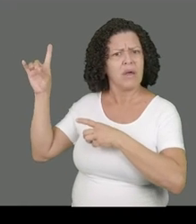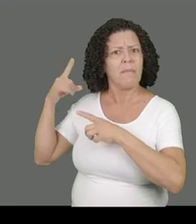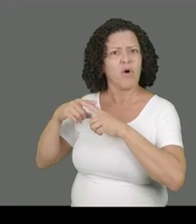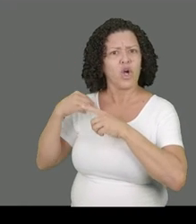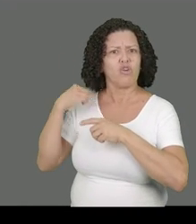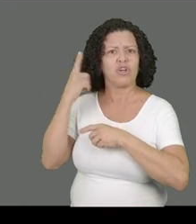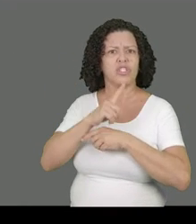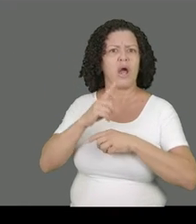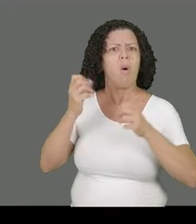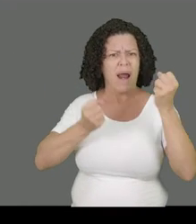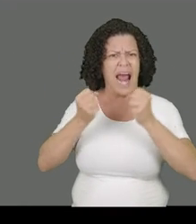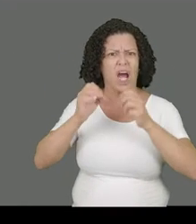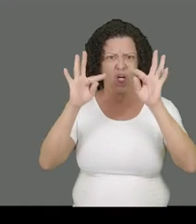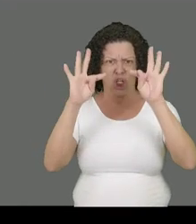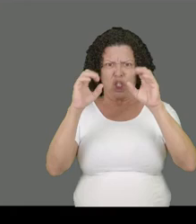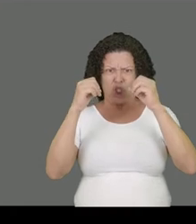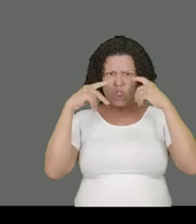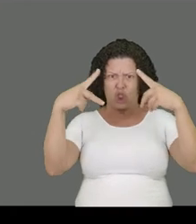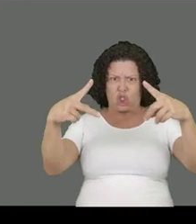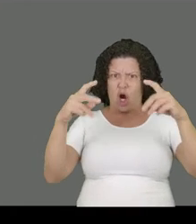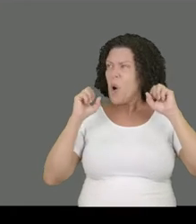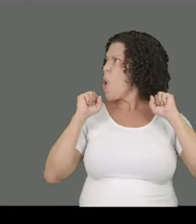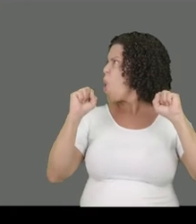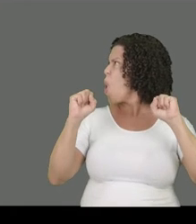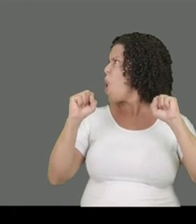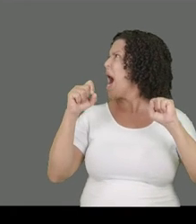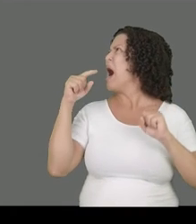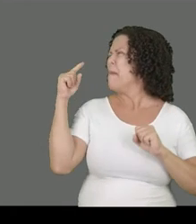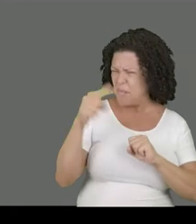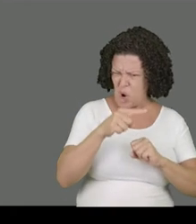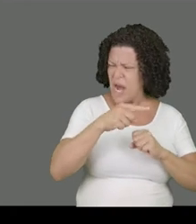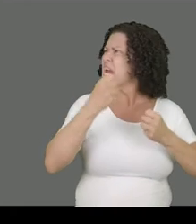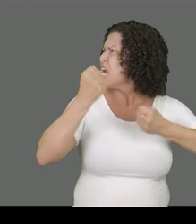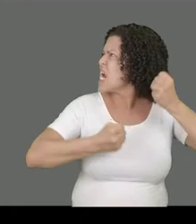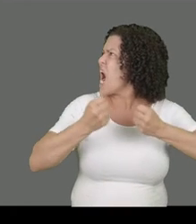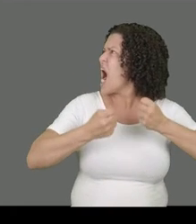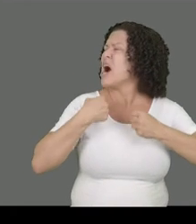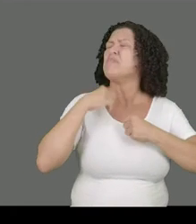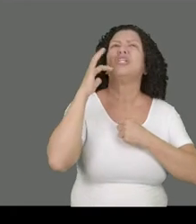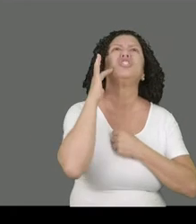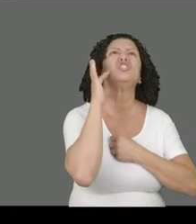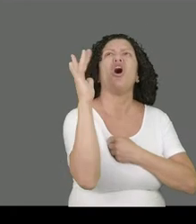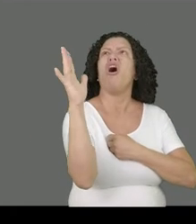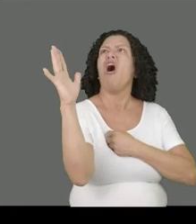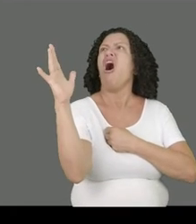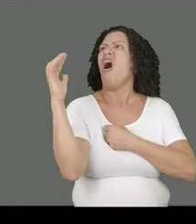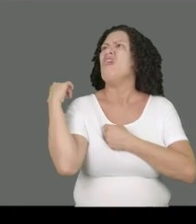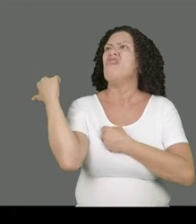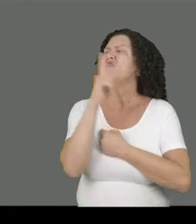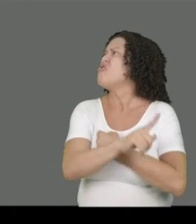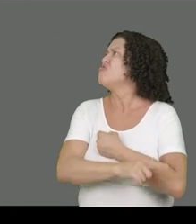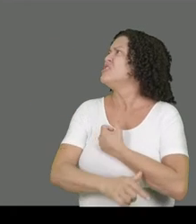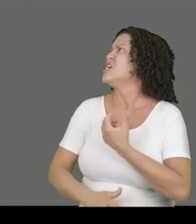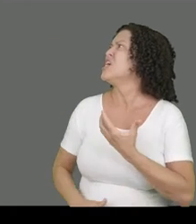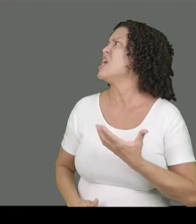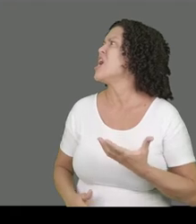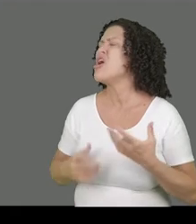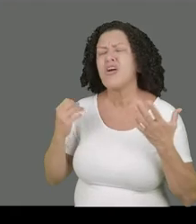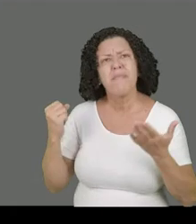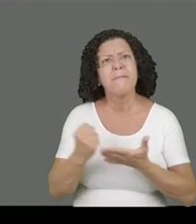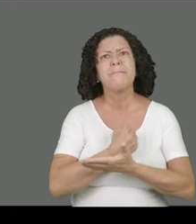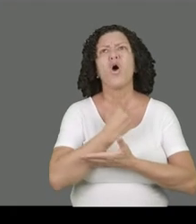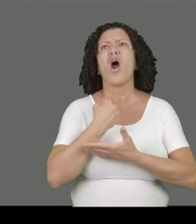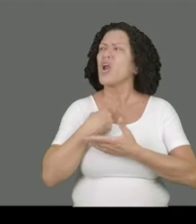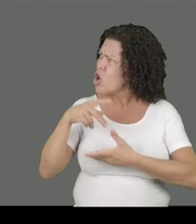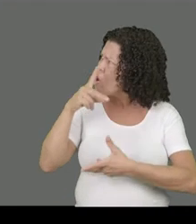brigar com Deus porque eu não consegui. Não vou dizer: puxa, aquele carro que eu queria, o carro dos meus sonhos, eu não